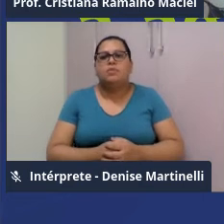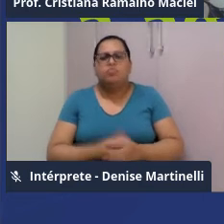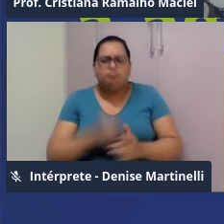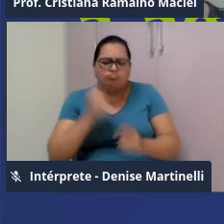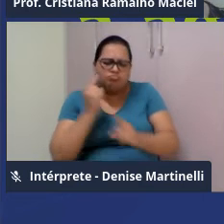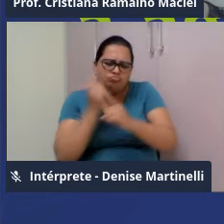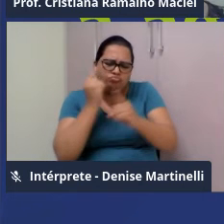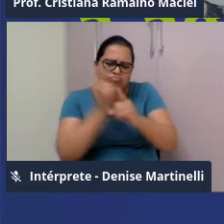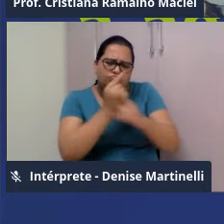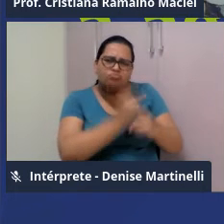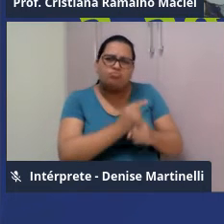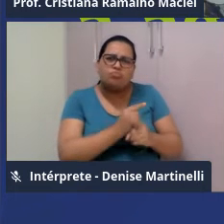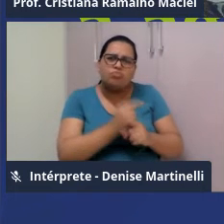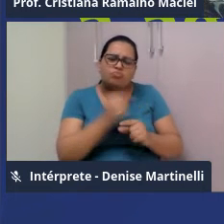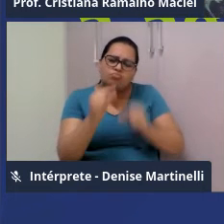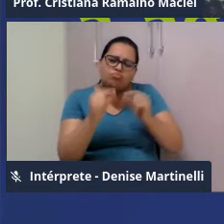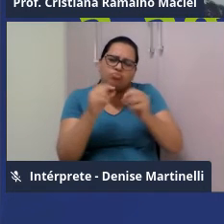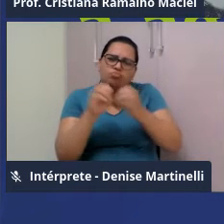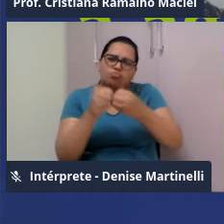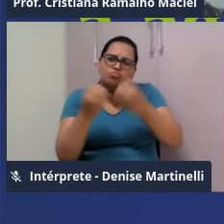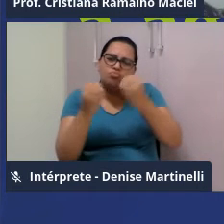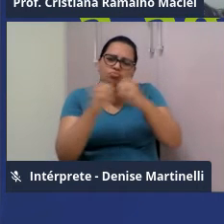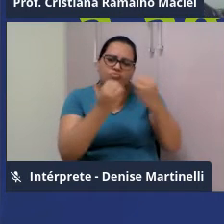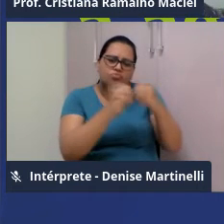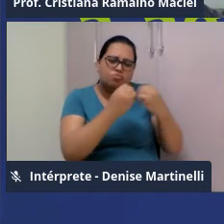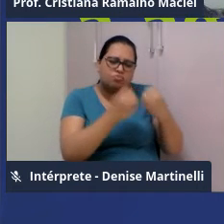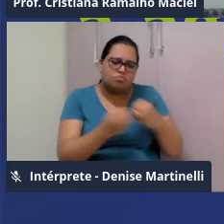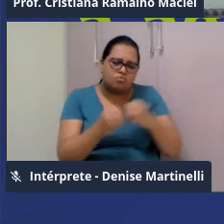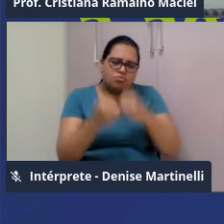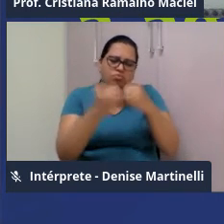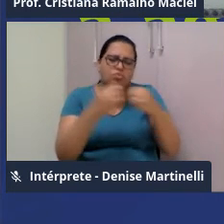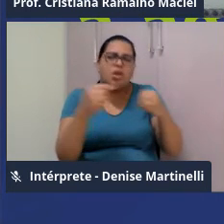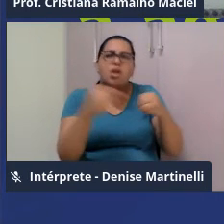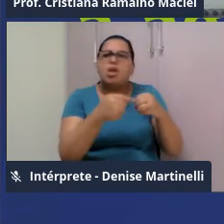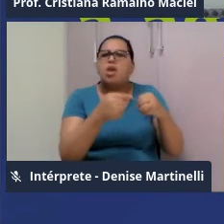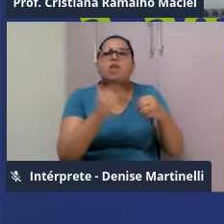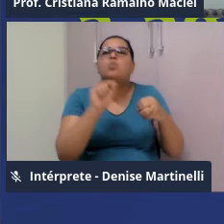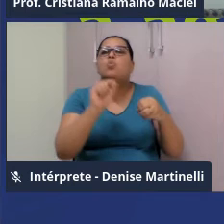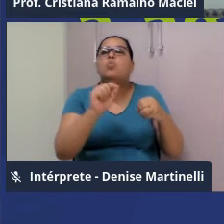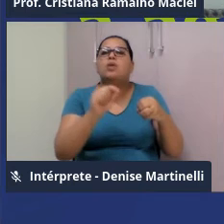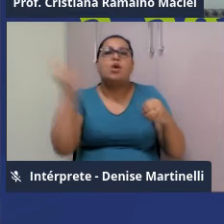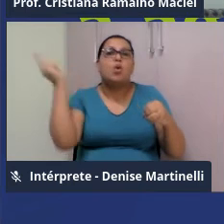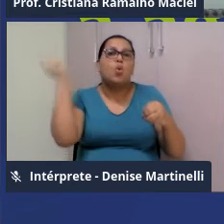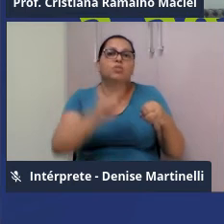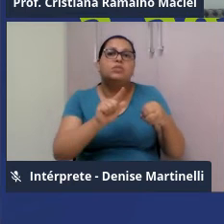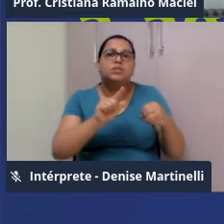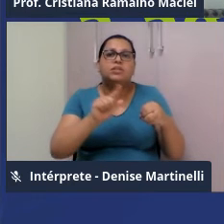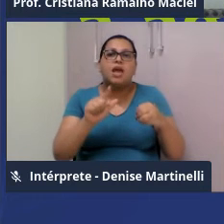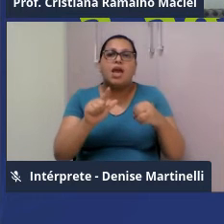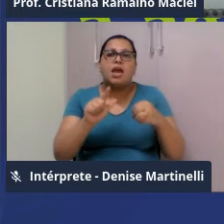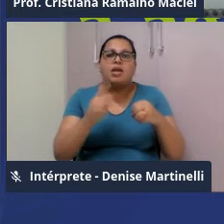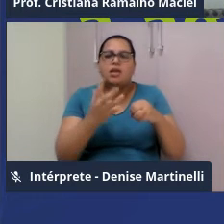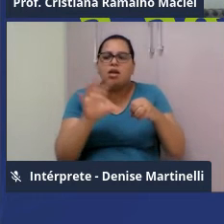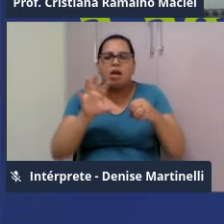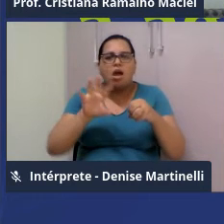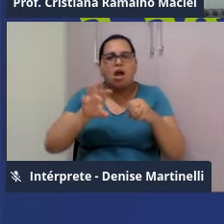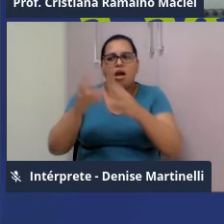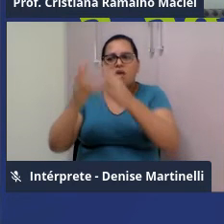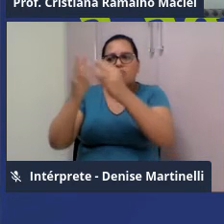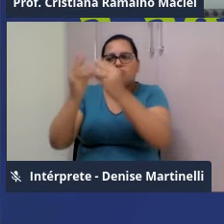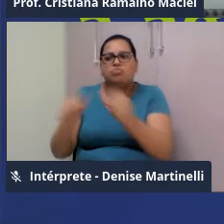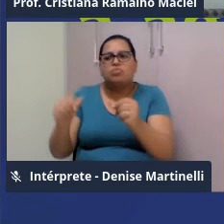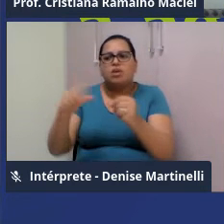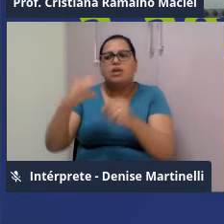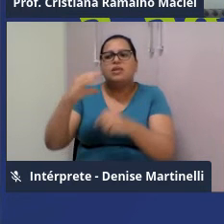digerir a celulose. Opa, isso é genial. Por quê? O mais caro para cultivar uma